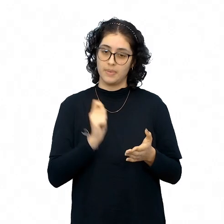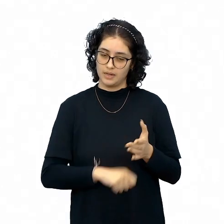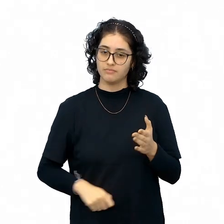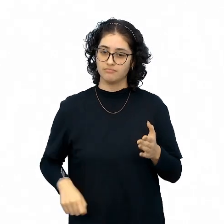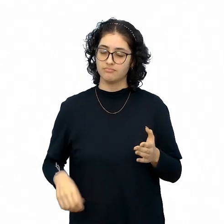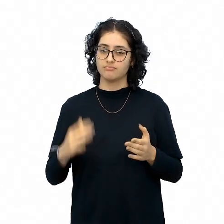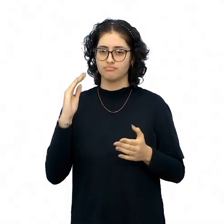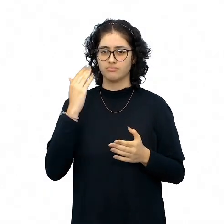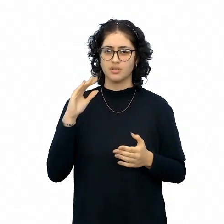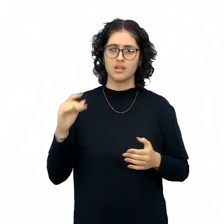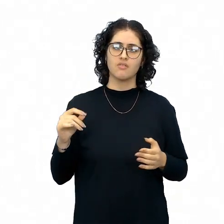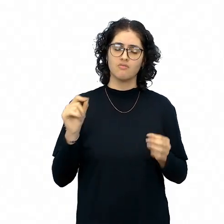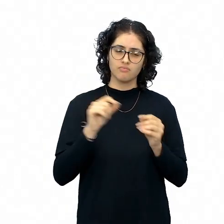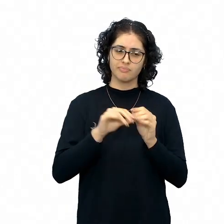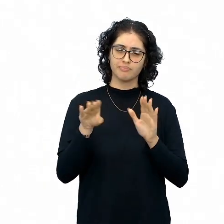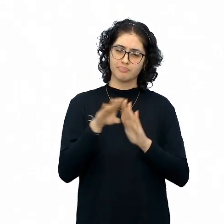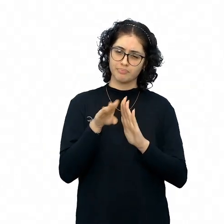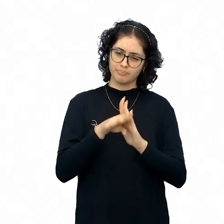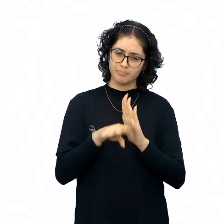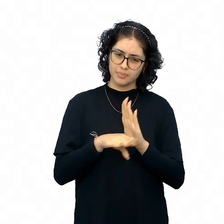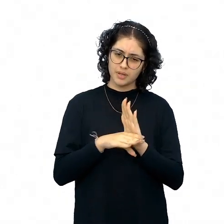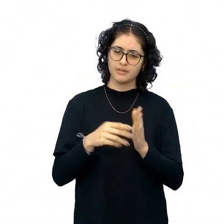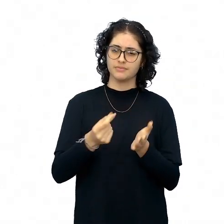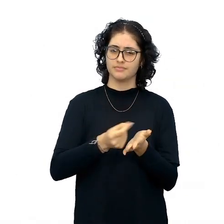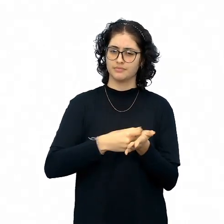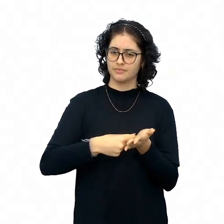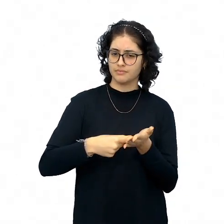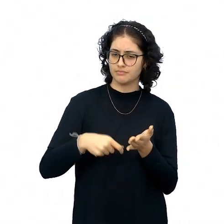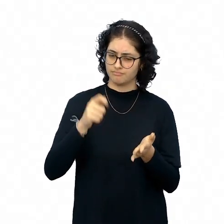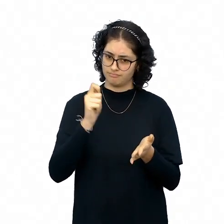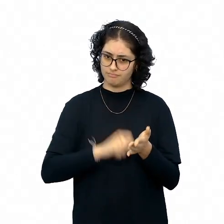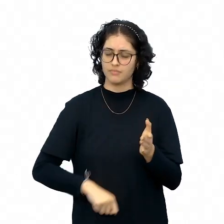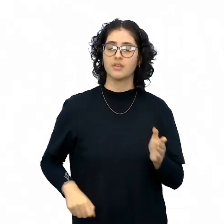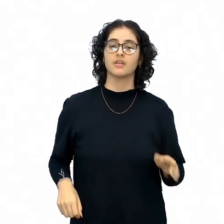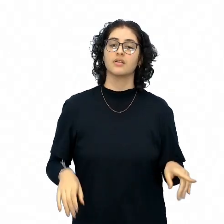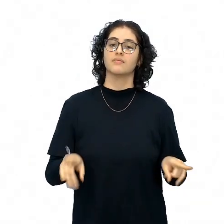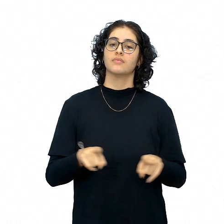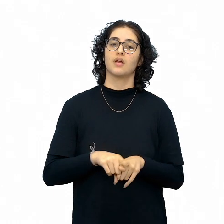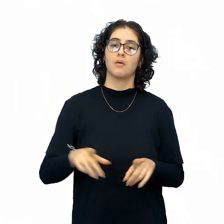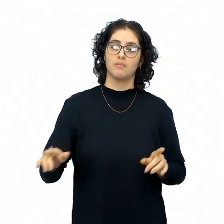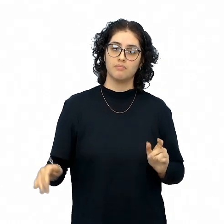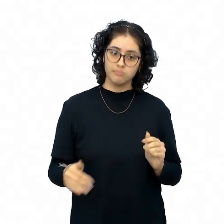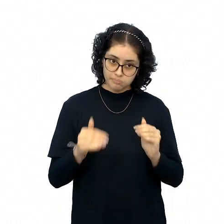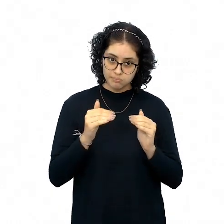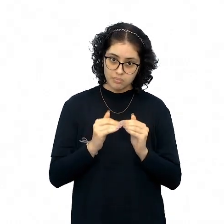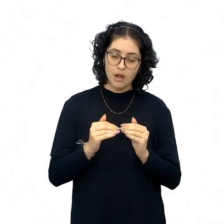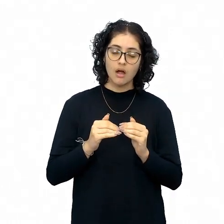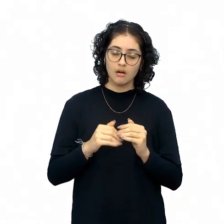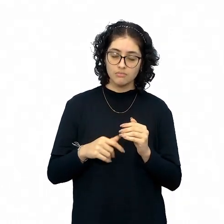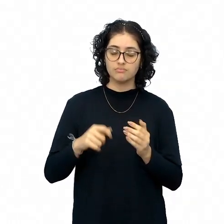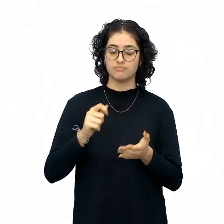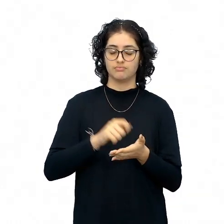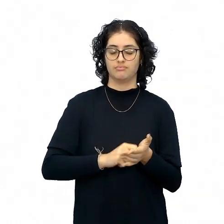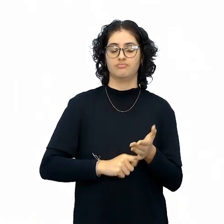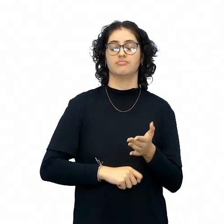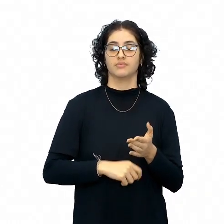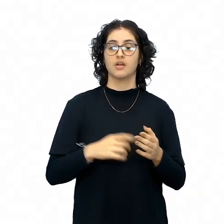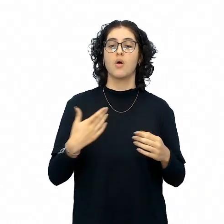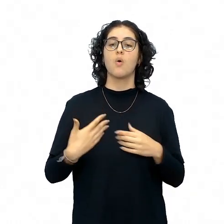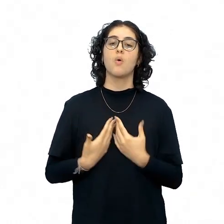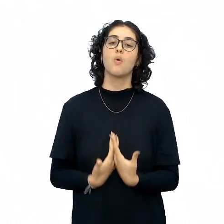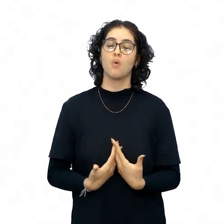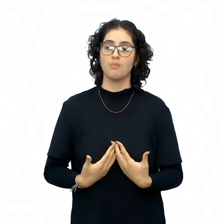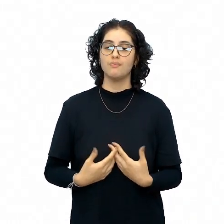abaixo-assinado, planejar a escrita de um abaixo-assinado e executar a proposta de produção textual a partir da